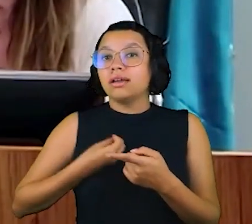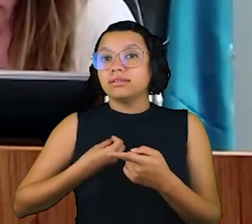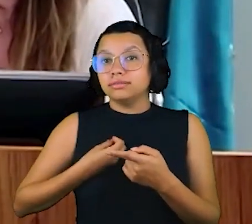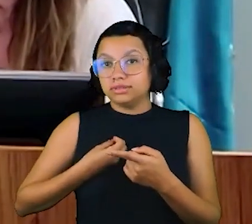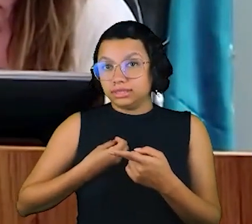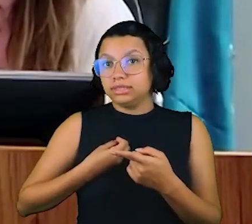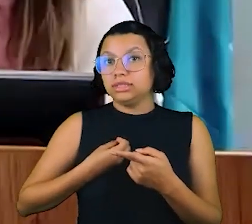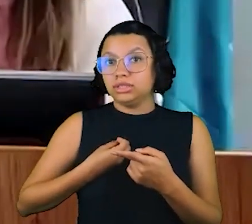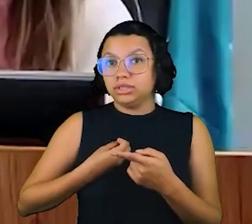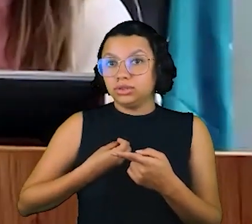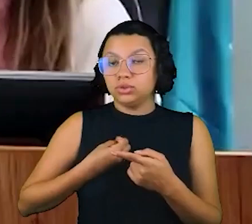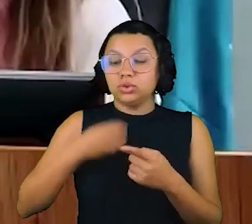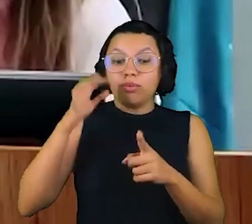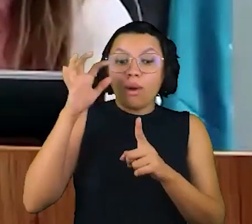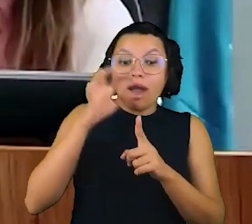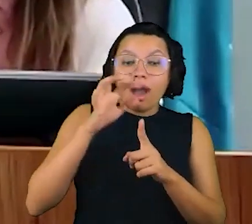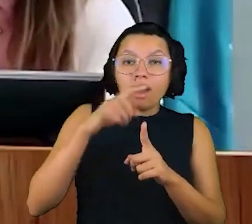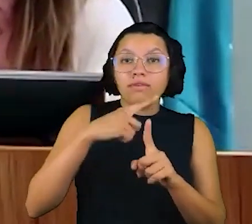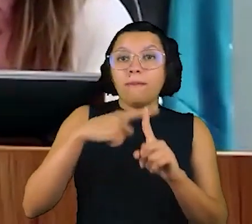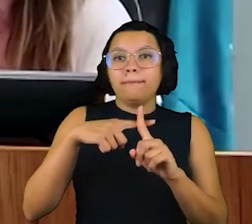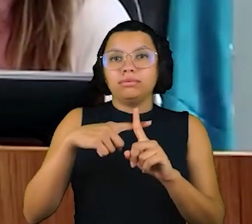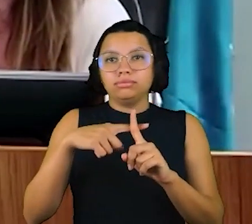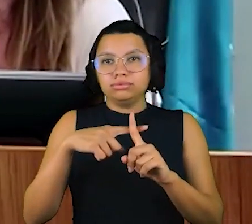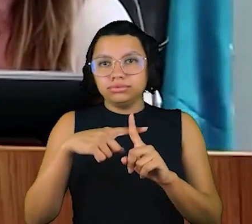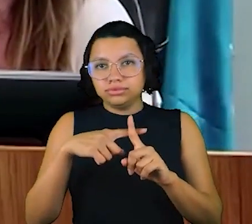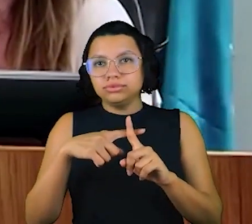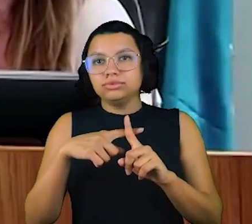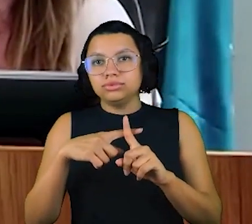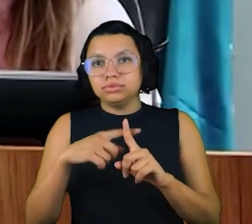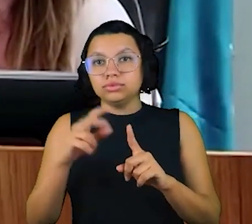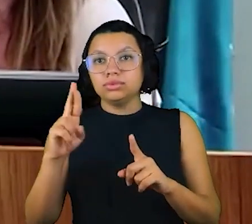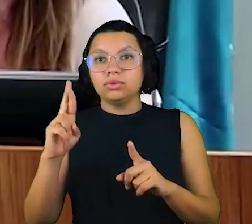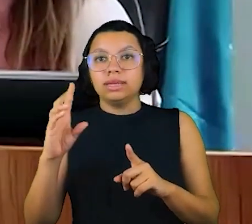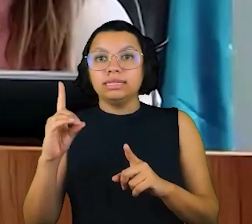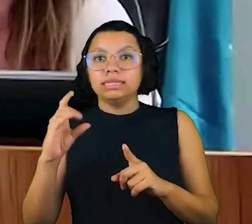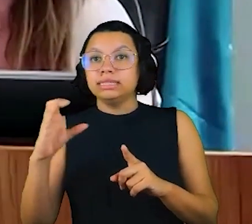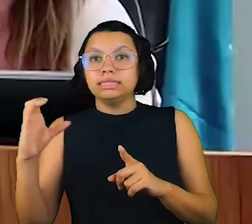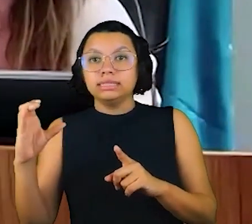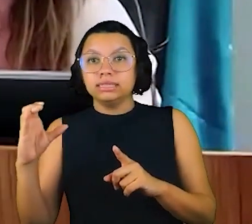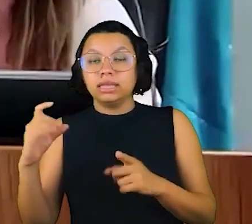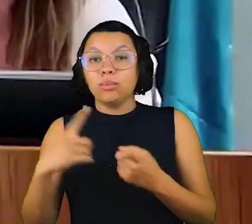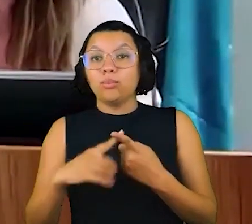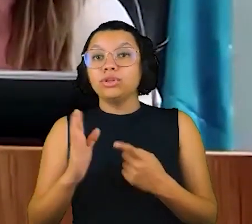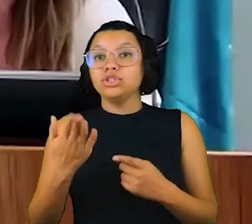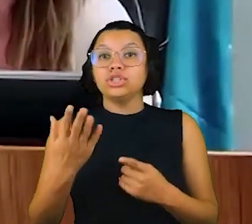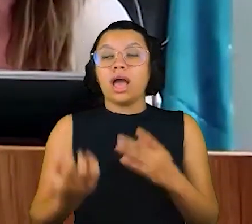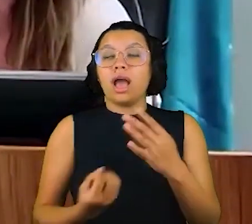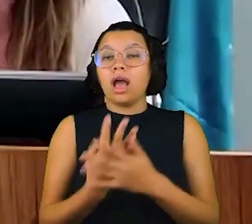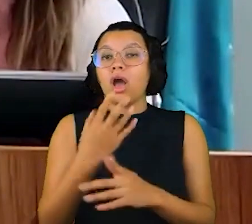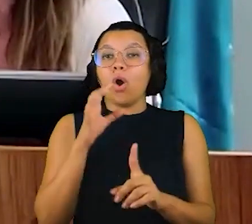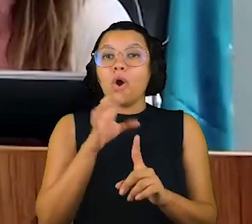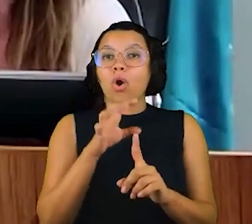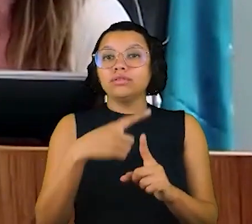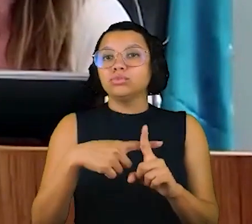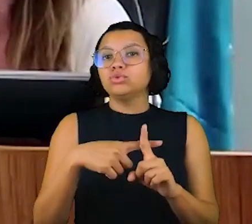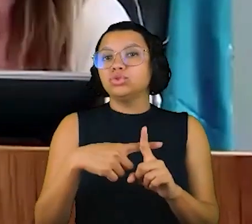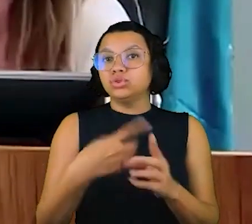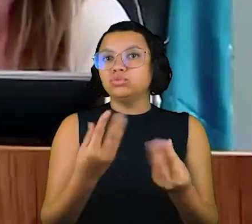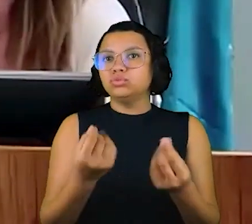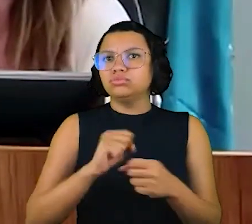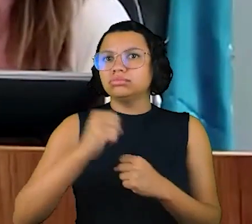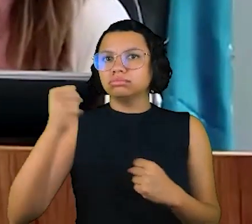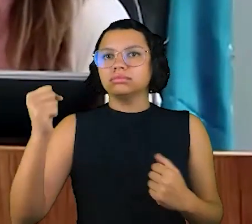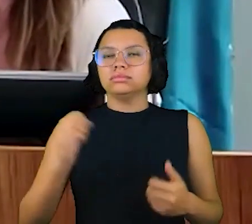isso porque nós já estamos vivendo sob os efeitos positivos do RDCC, porque o RDCC